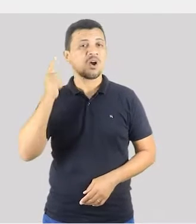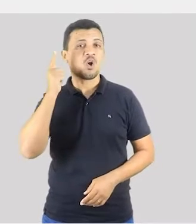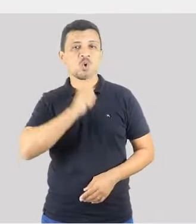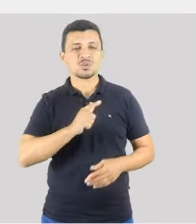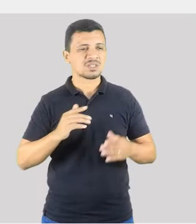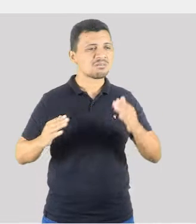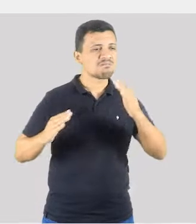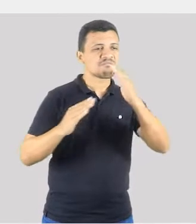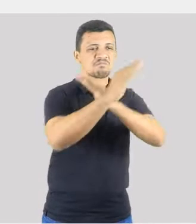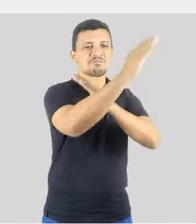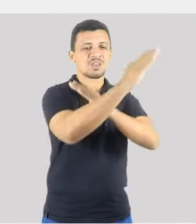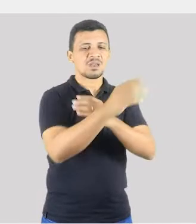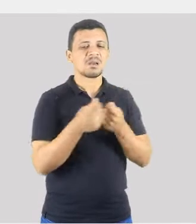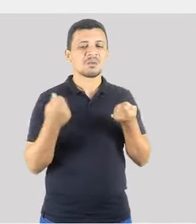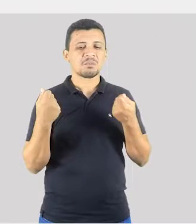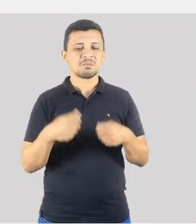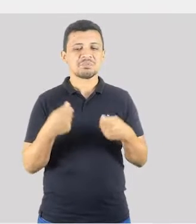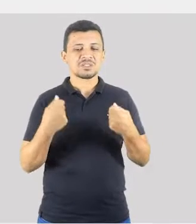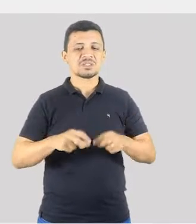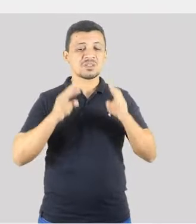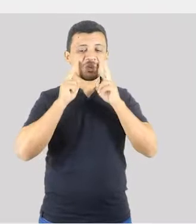sucesso, é preciso enxergar